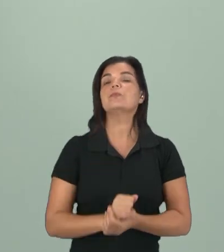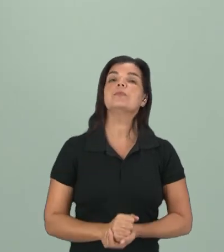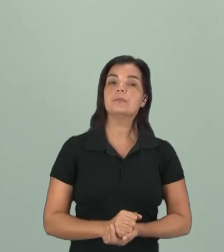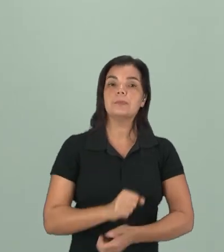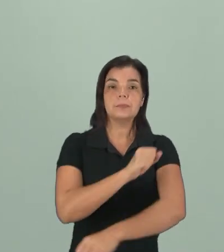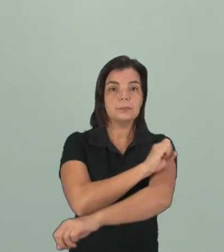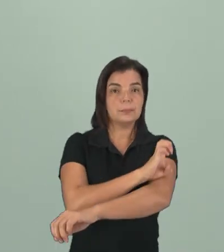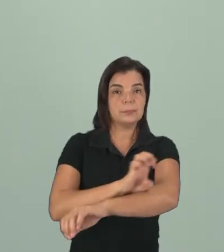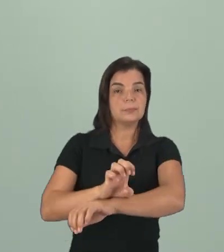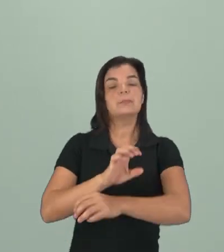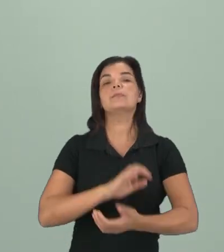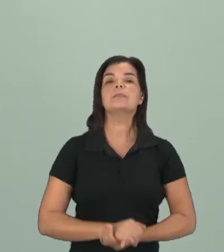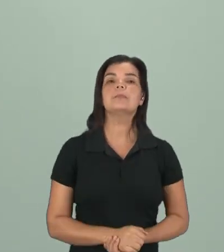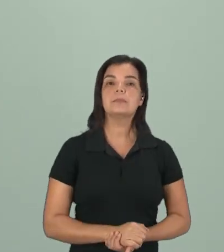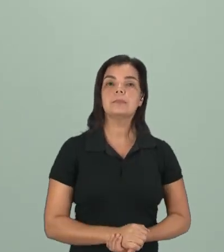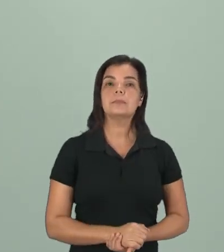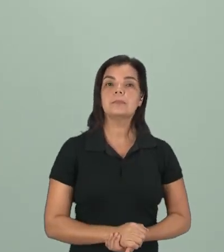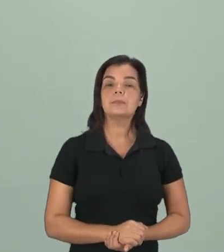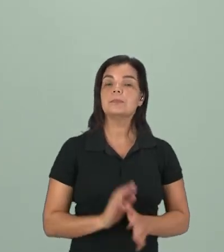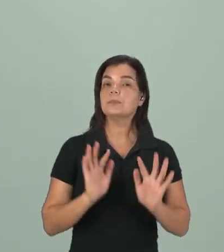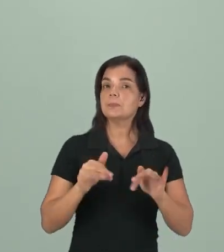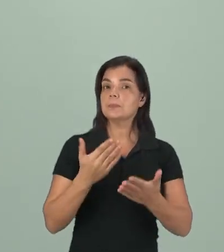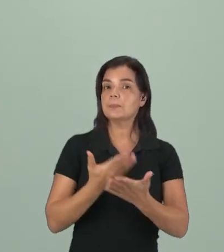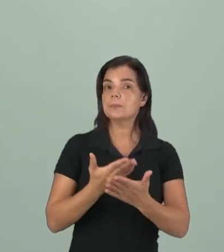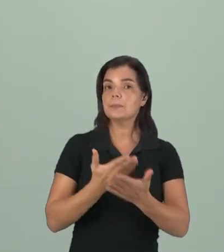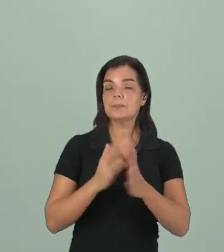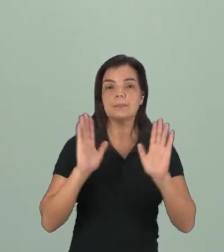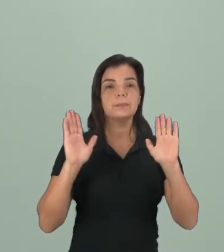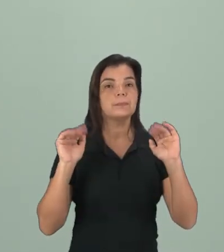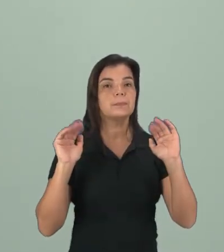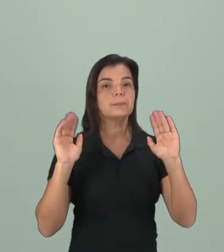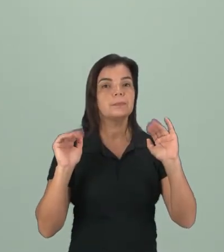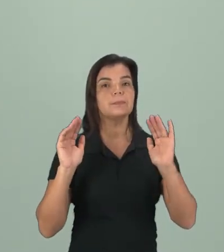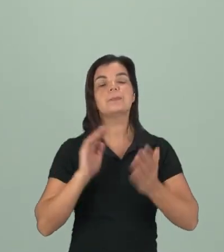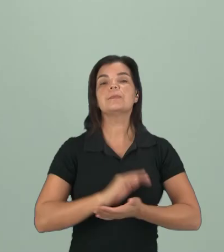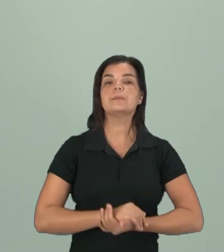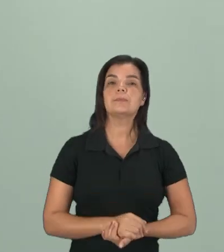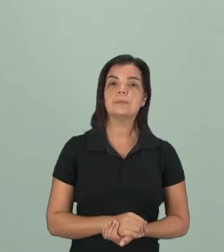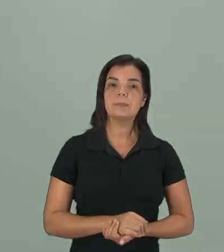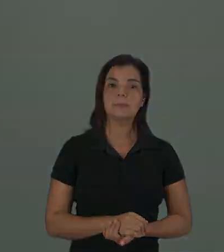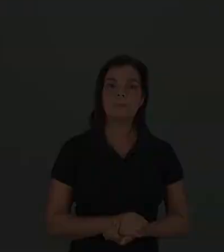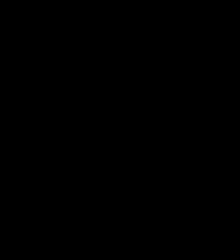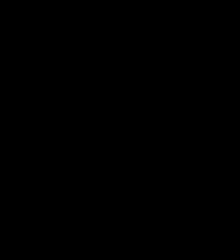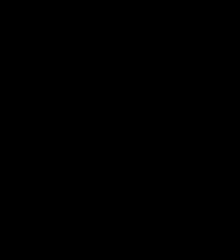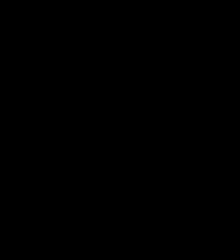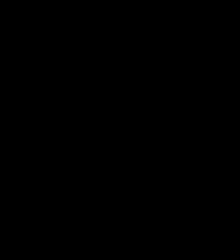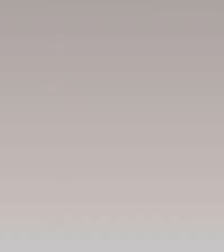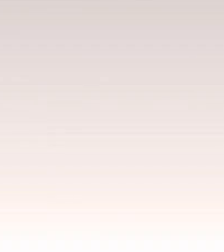site da Secretaria de Educação. A gente vai ficando por aqui. Tchau, tchau e até uma próxima.